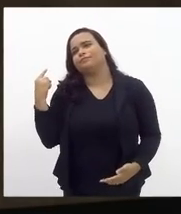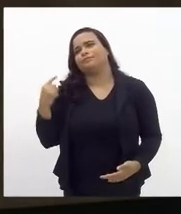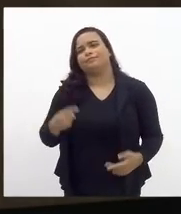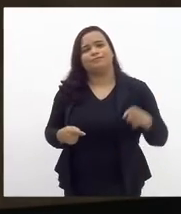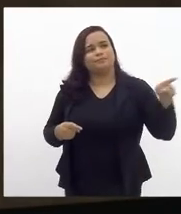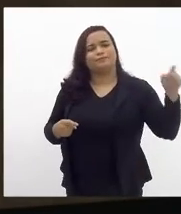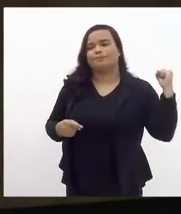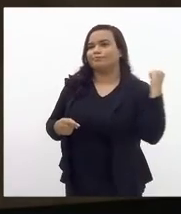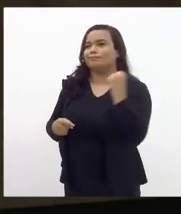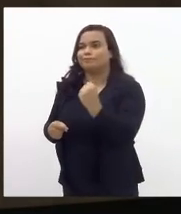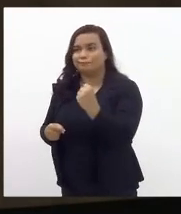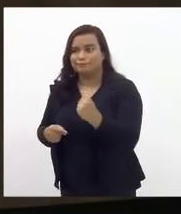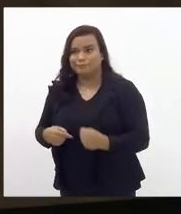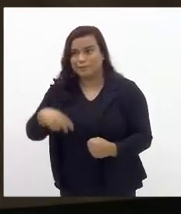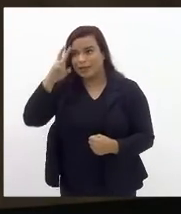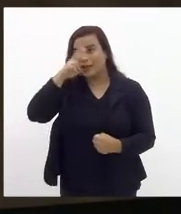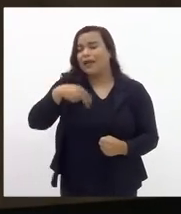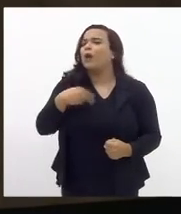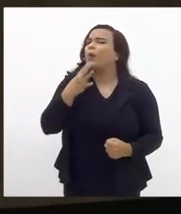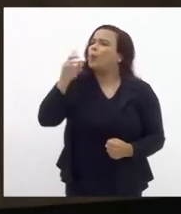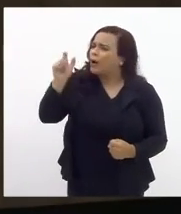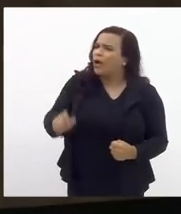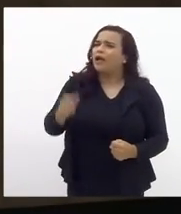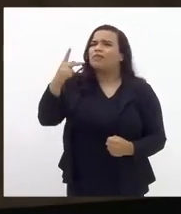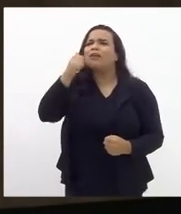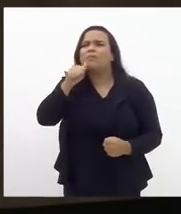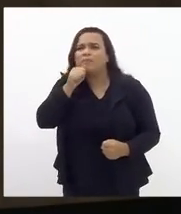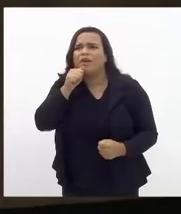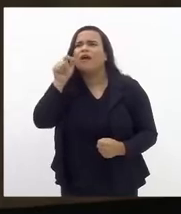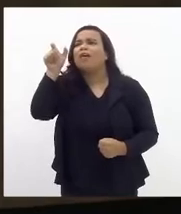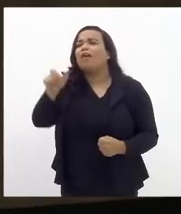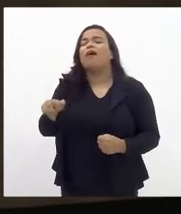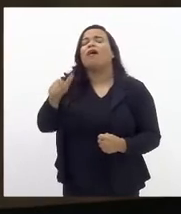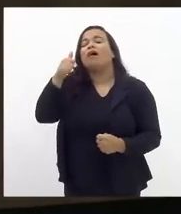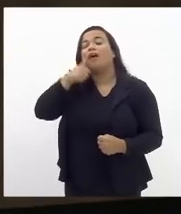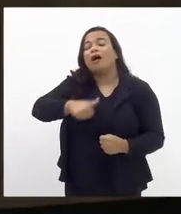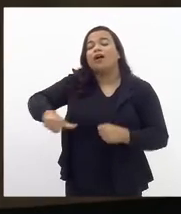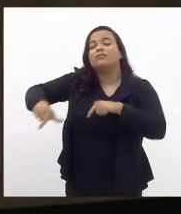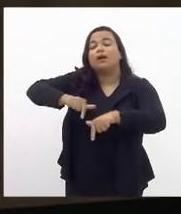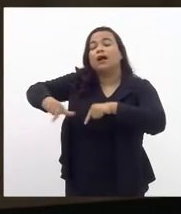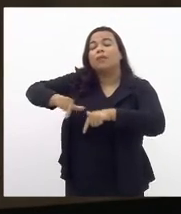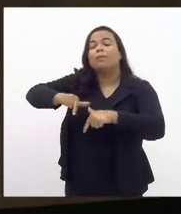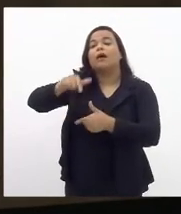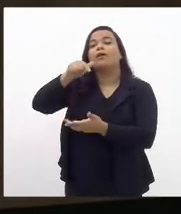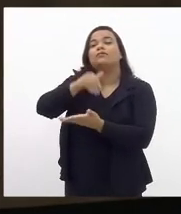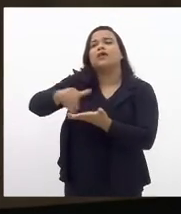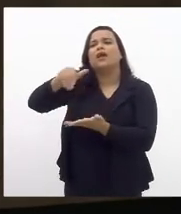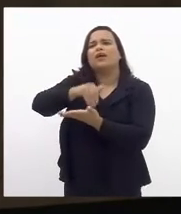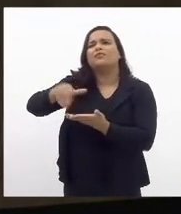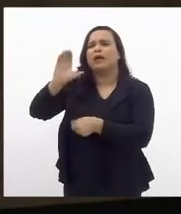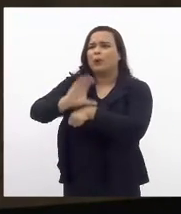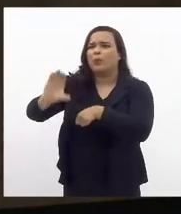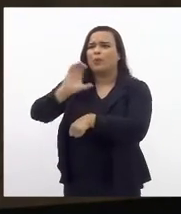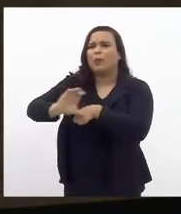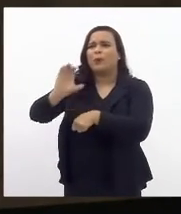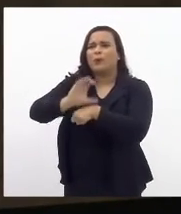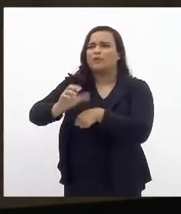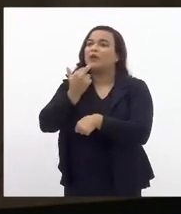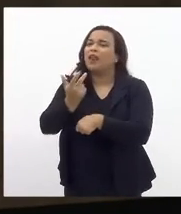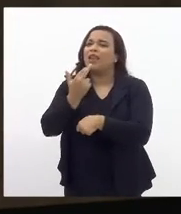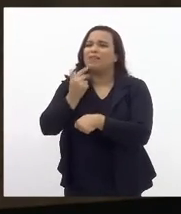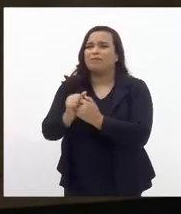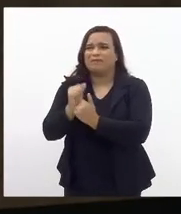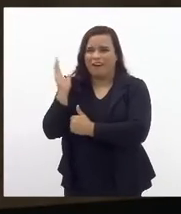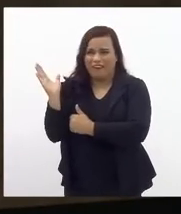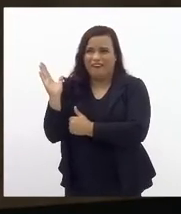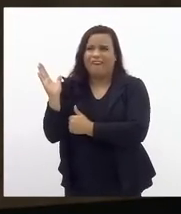própria vida. Conheço sua mãe, que foi secretária de um curso de língua estrangeira, onde eu estudei, quando era estudante de